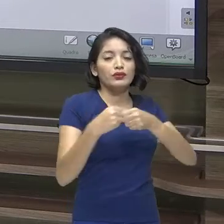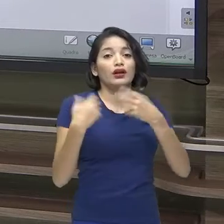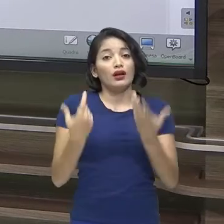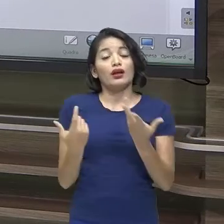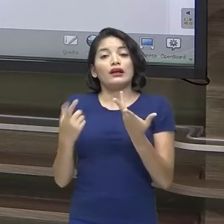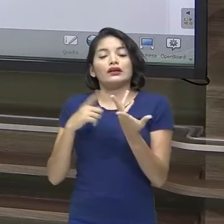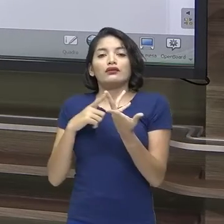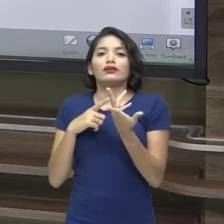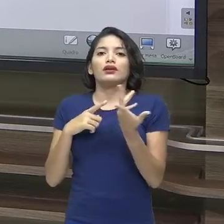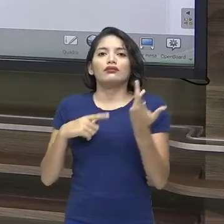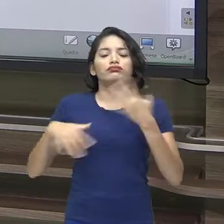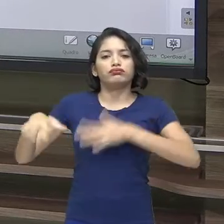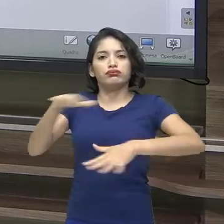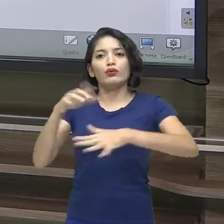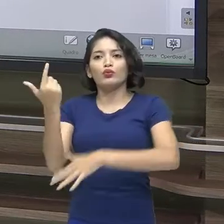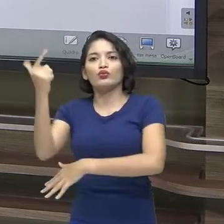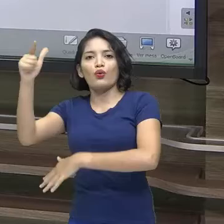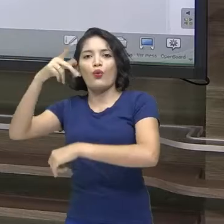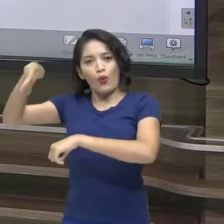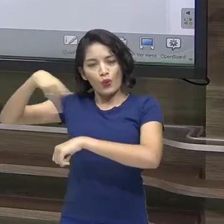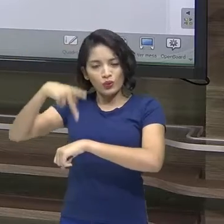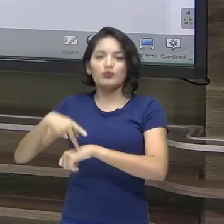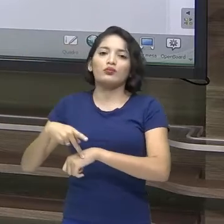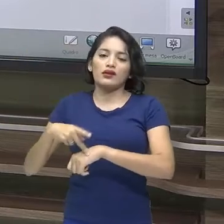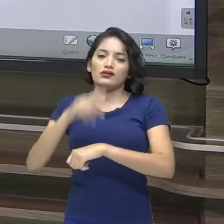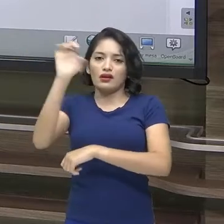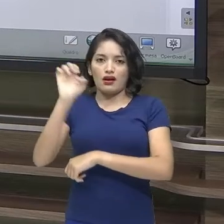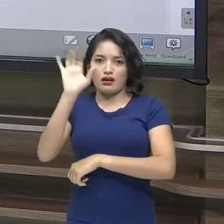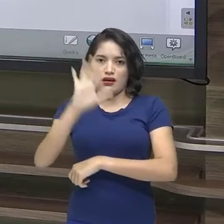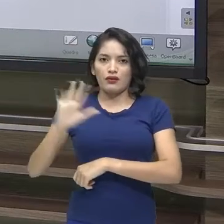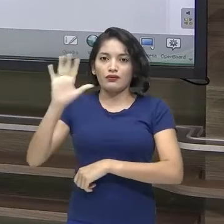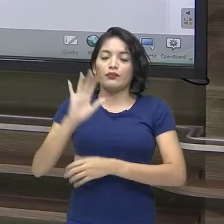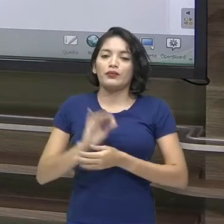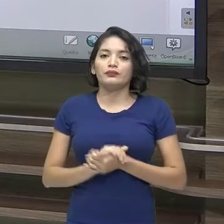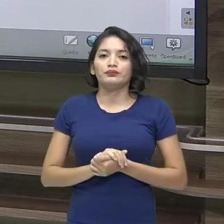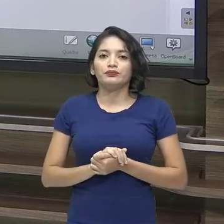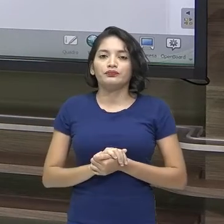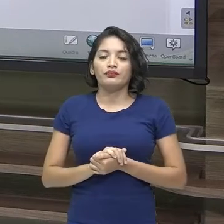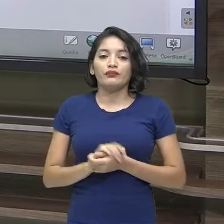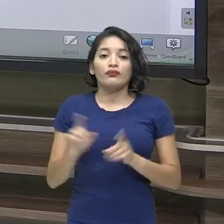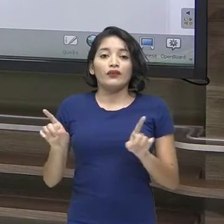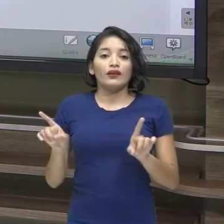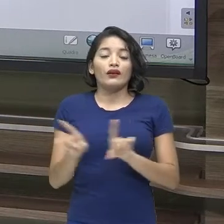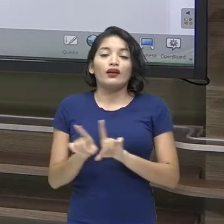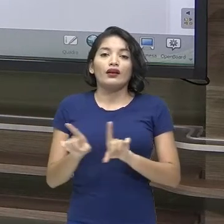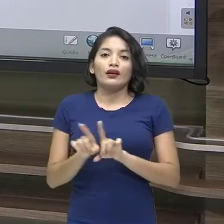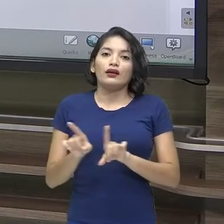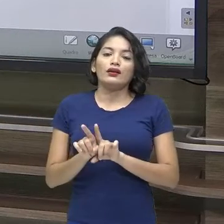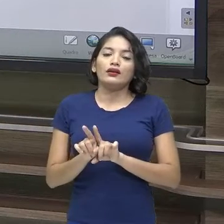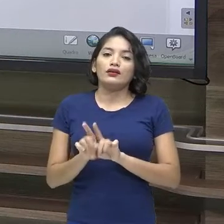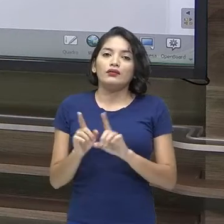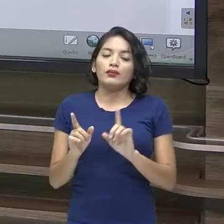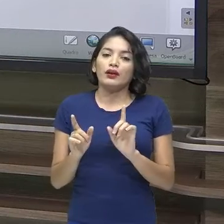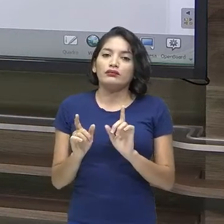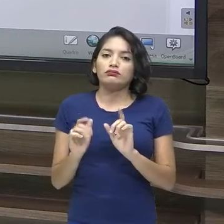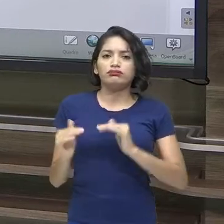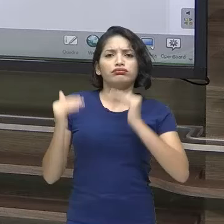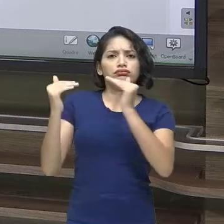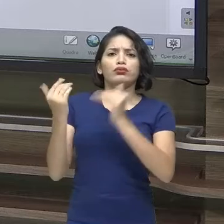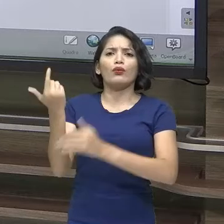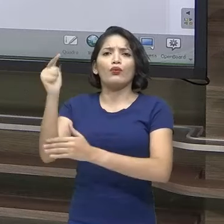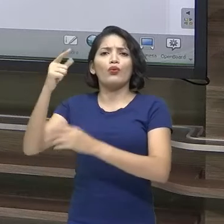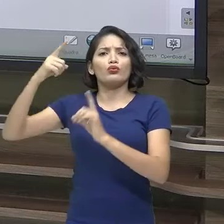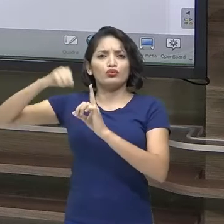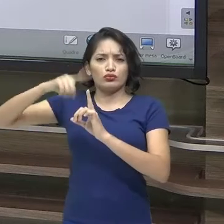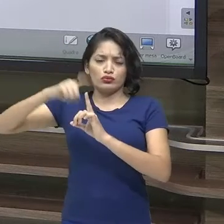muito grande nos outros países da Europa. Além do mais, eles vão subir ao poder e instaurar uma nova forma de governo, que